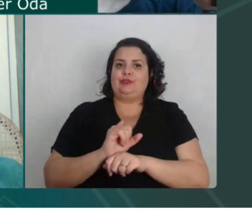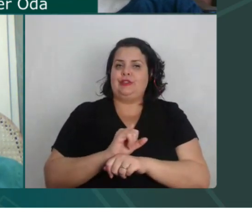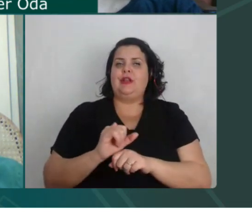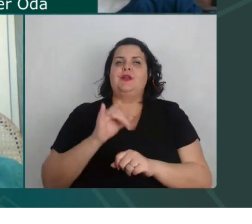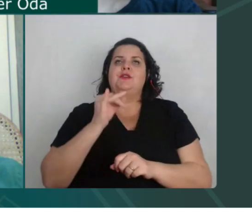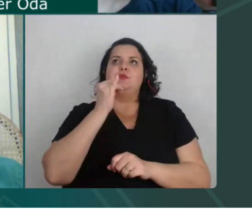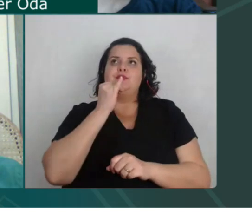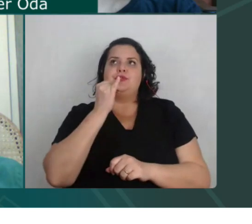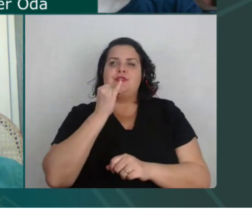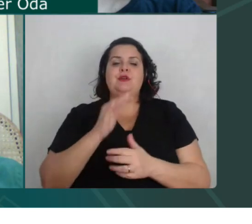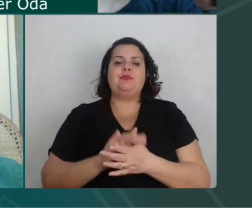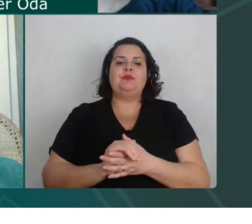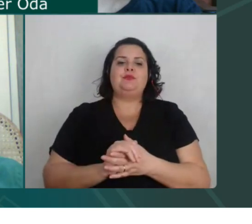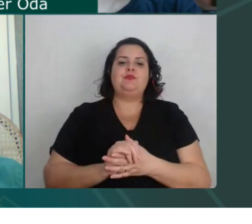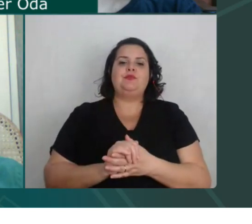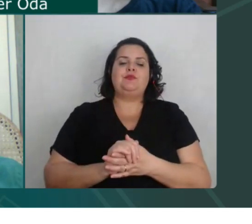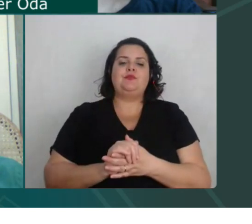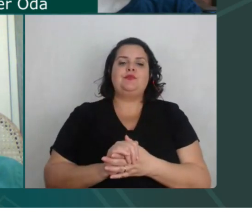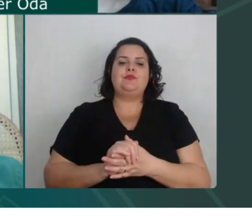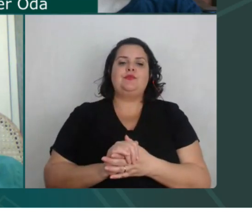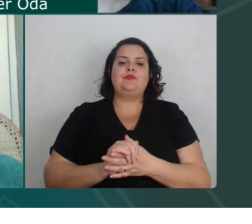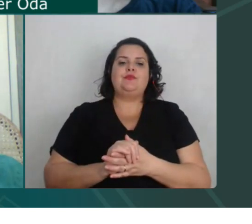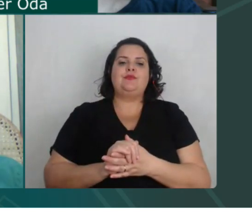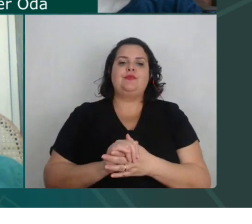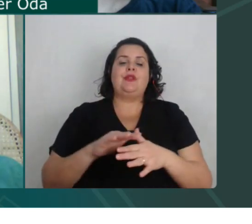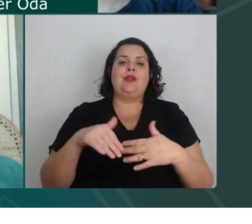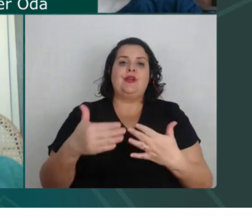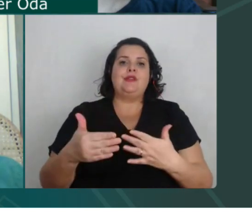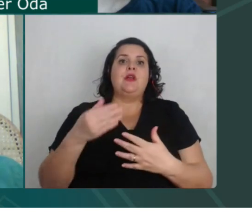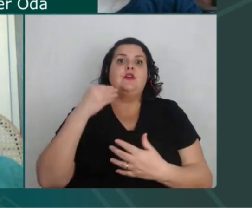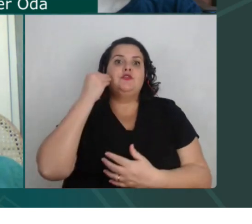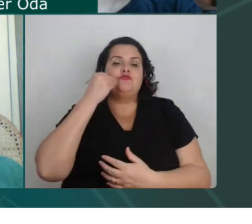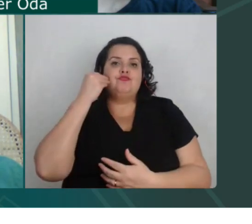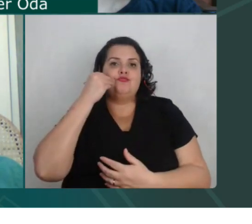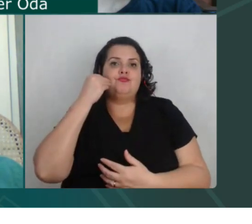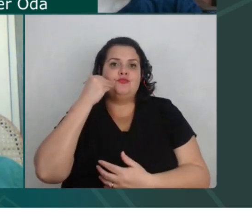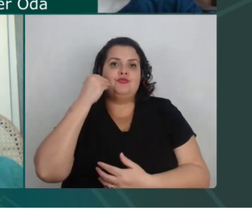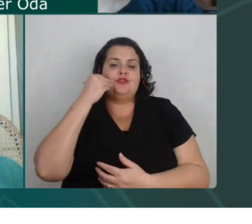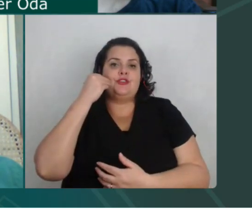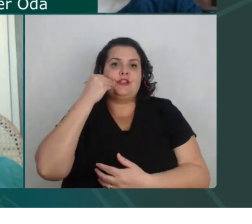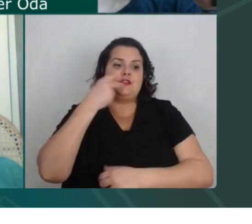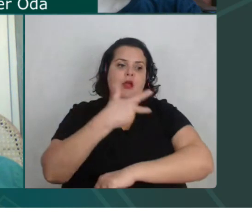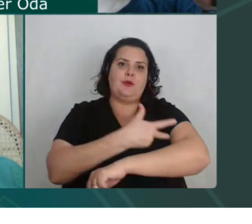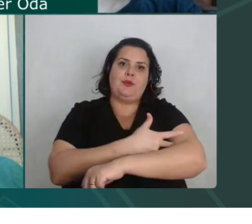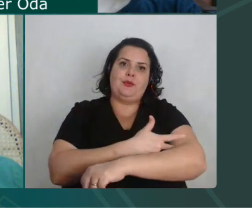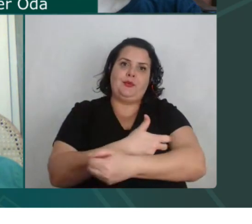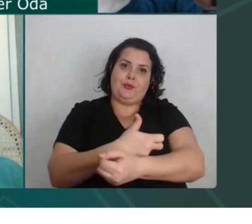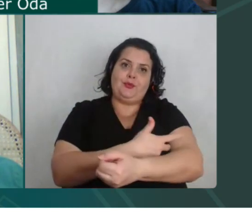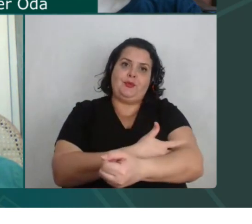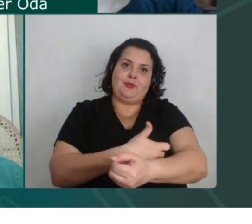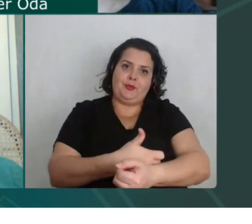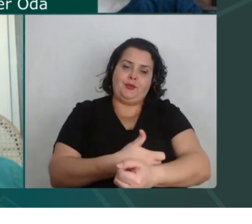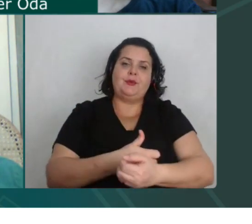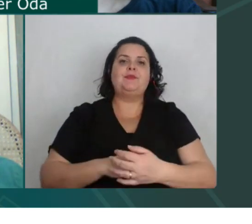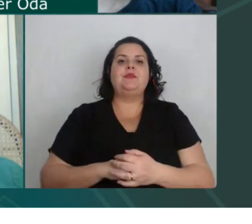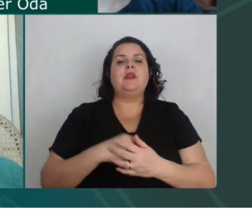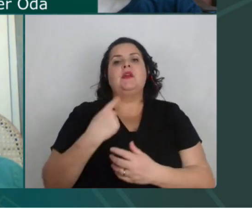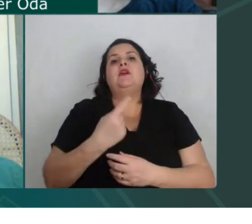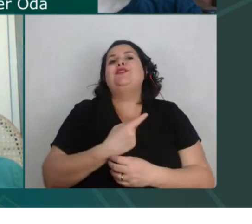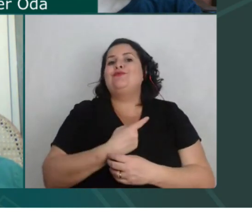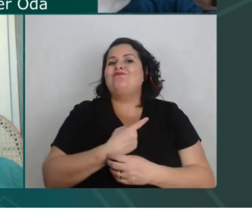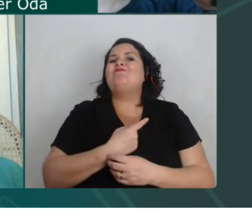pelo professor Jair Nilson, isso foi muito importante. Deixamos de provavelmente a gente